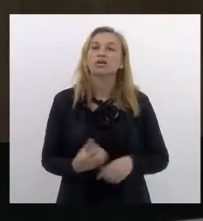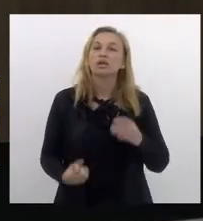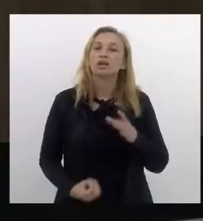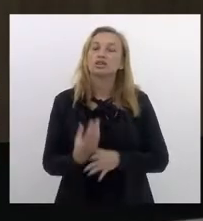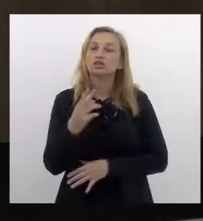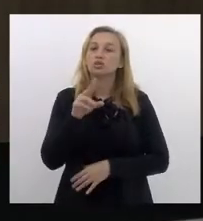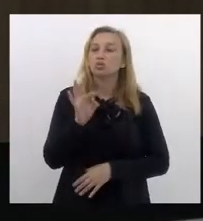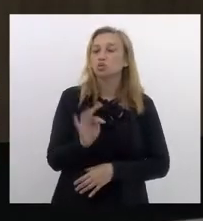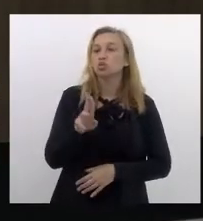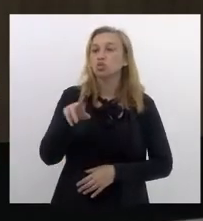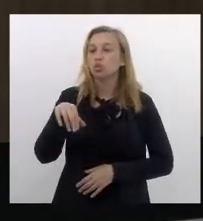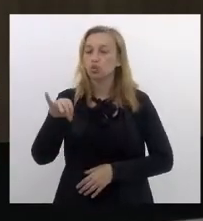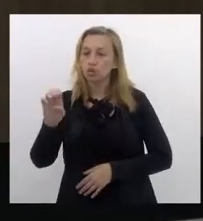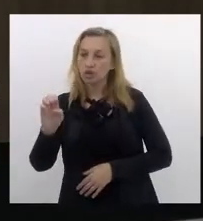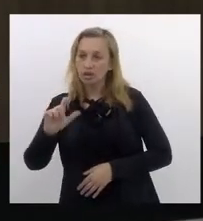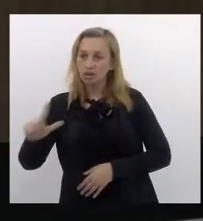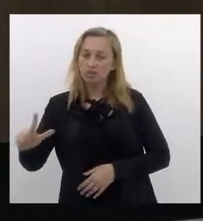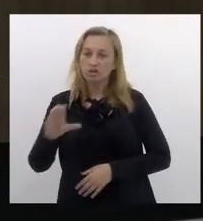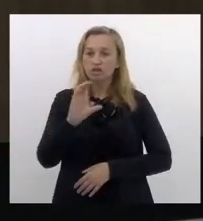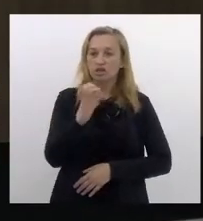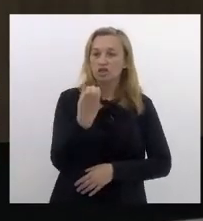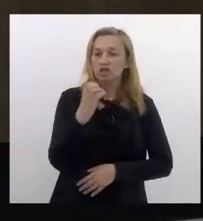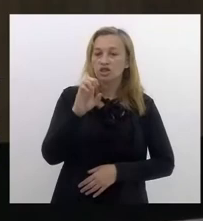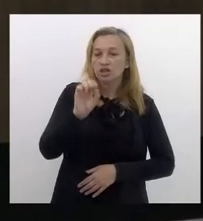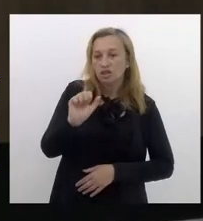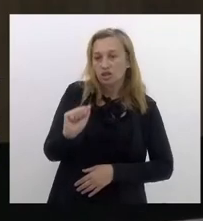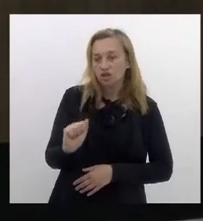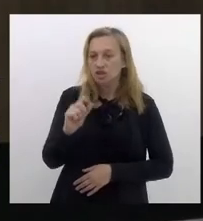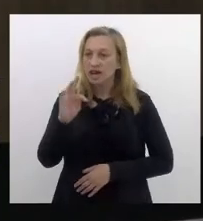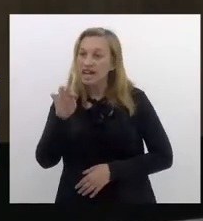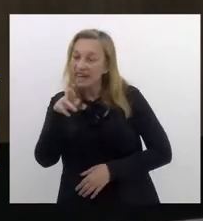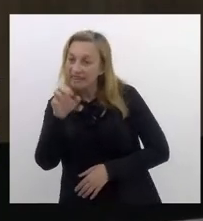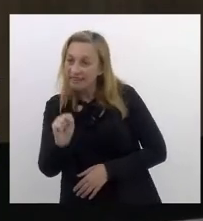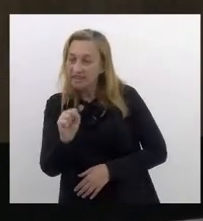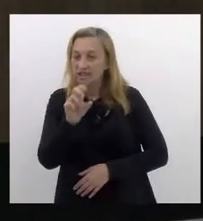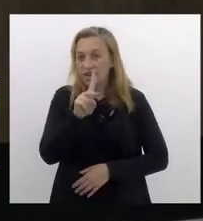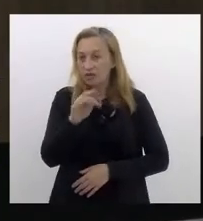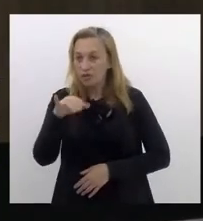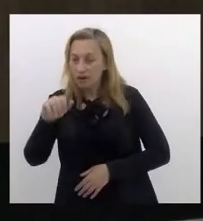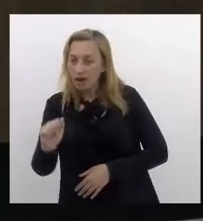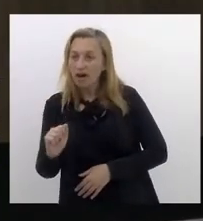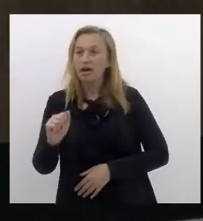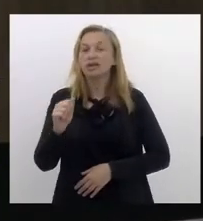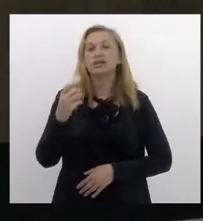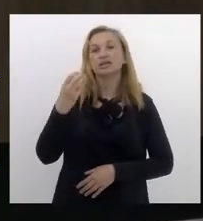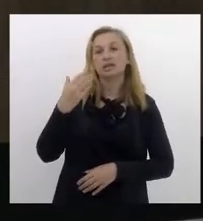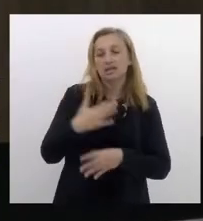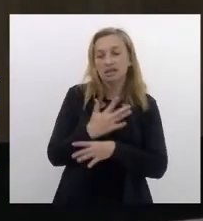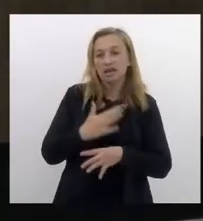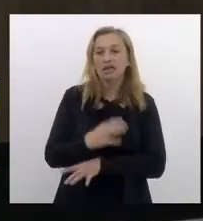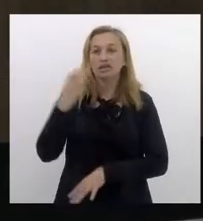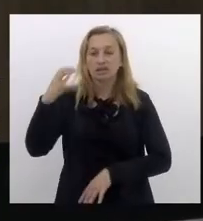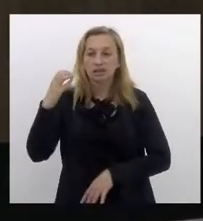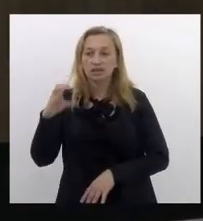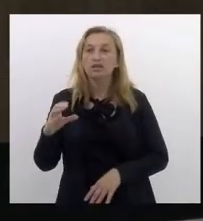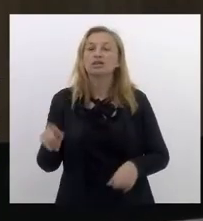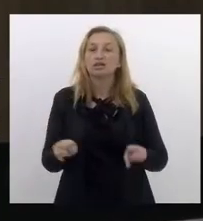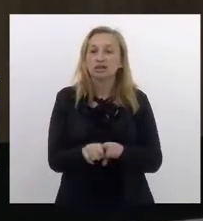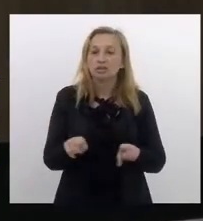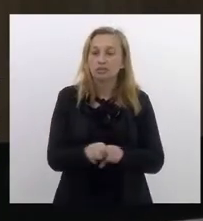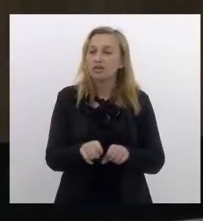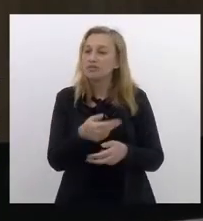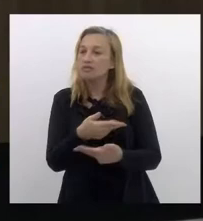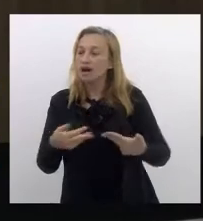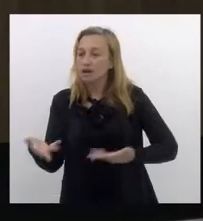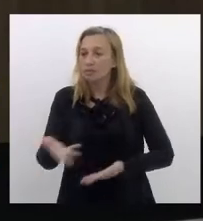túnel Charitas-Cafubá, que era uma demanda de várias décadas na cidade de Niterói, sem contar as múltiplas